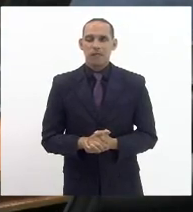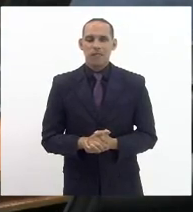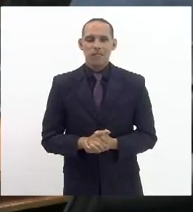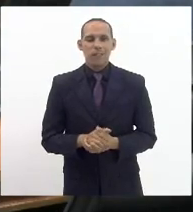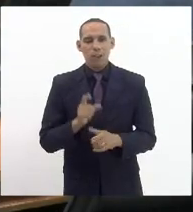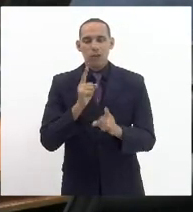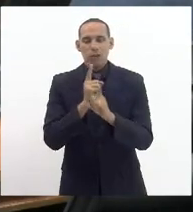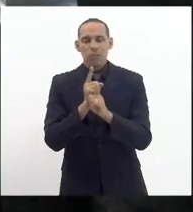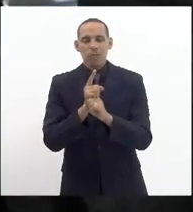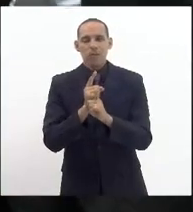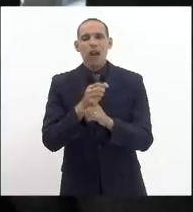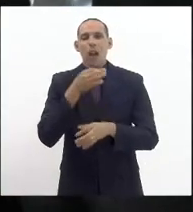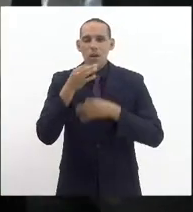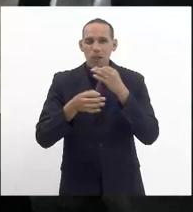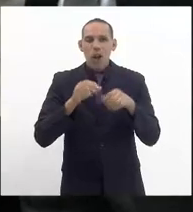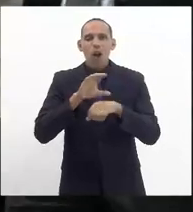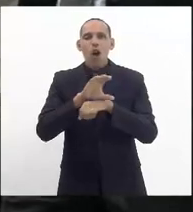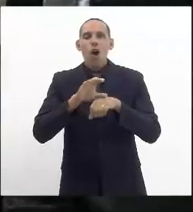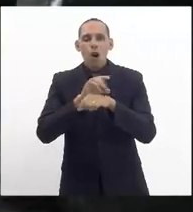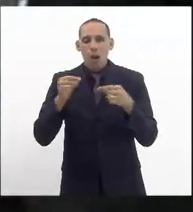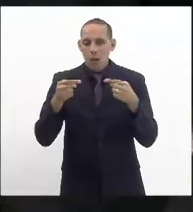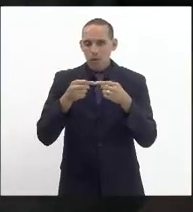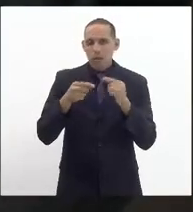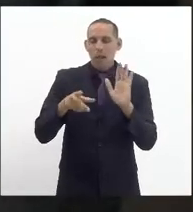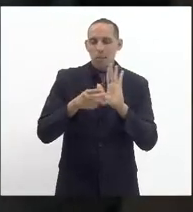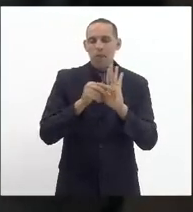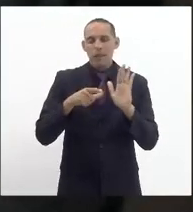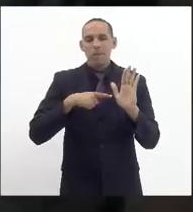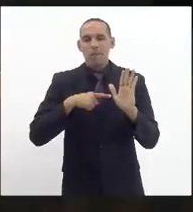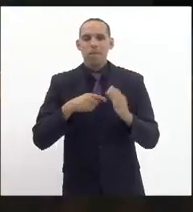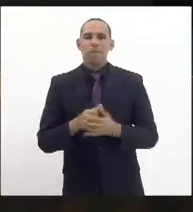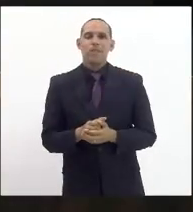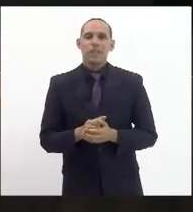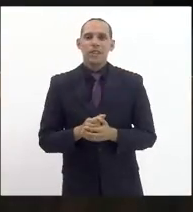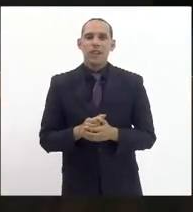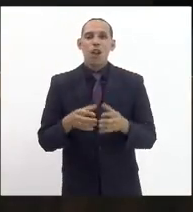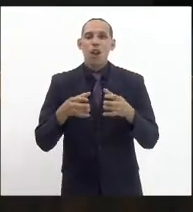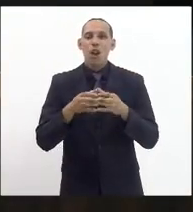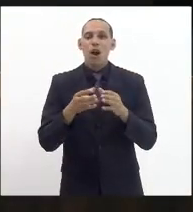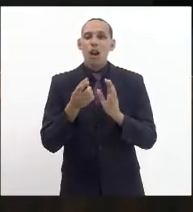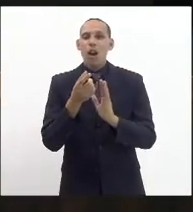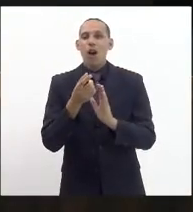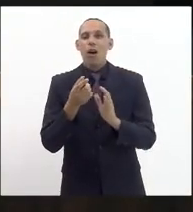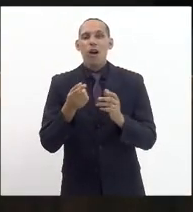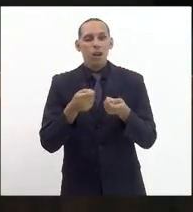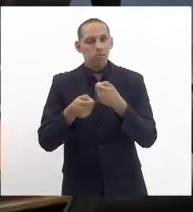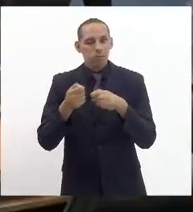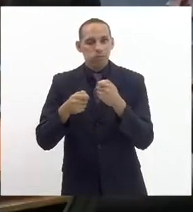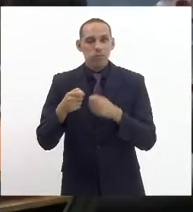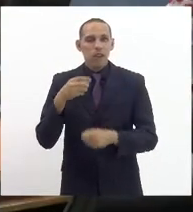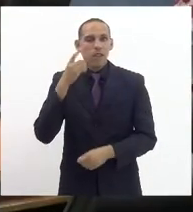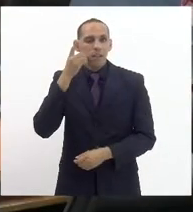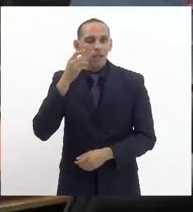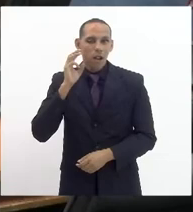Aqui. É o parecer pela constitucionalidade com emendas, senhor presidente. Pela Comissão de Economia, deputado Valdeir Carneiro.